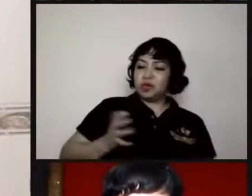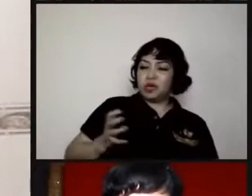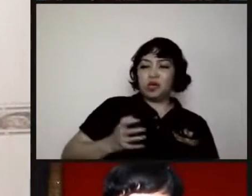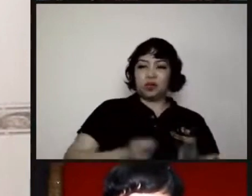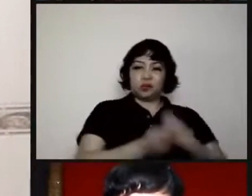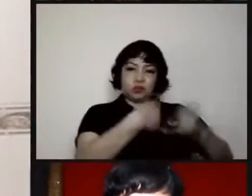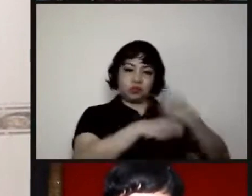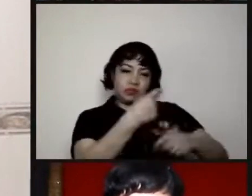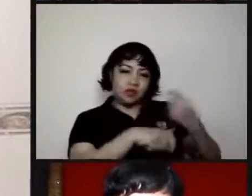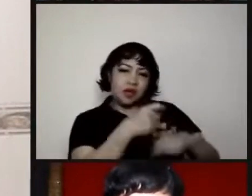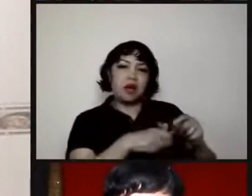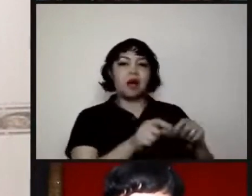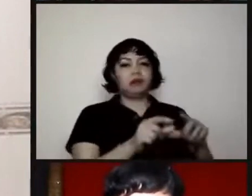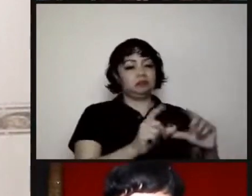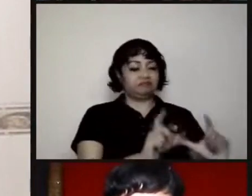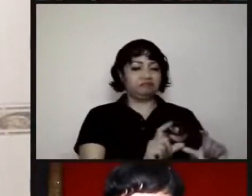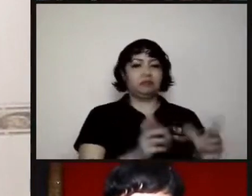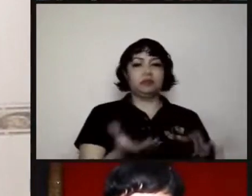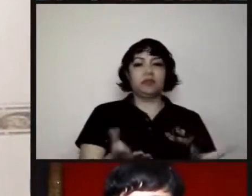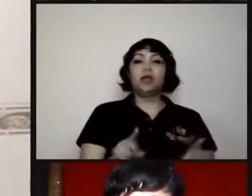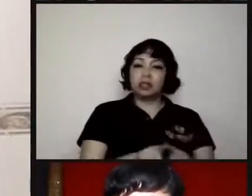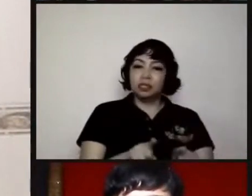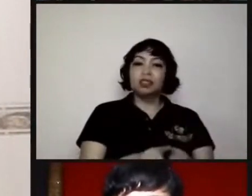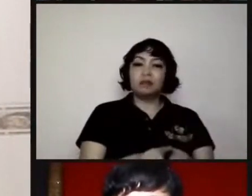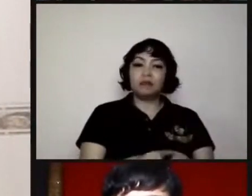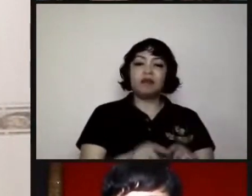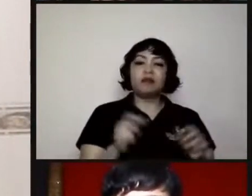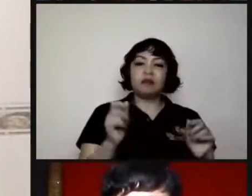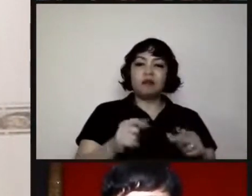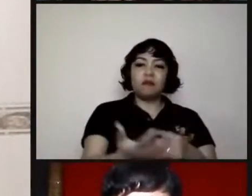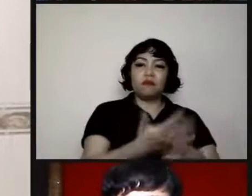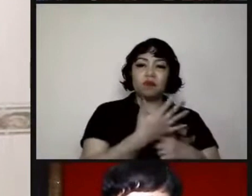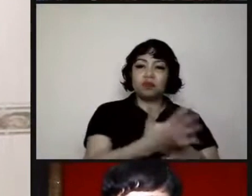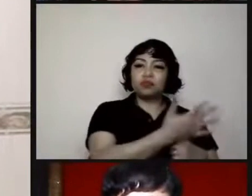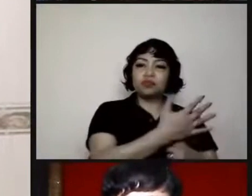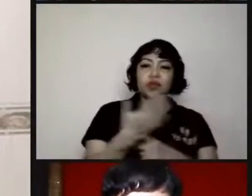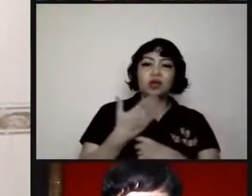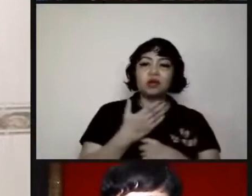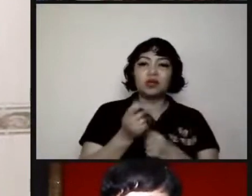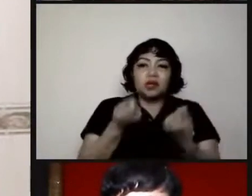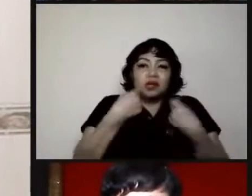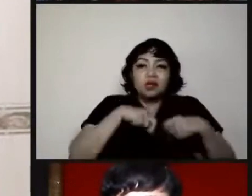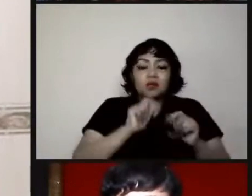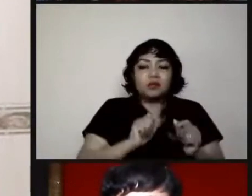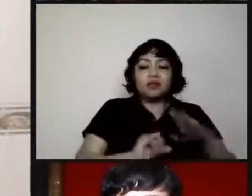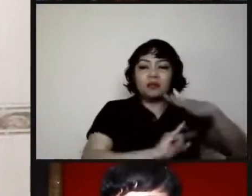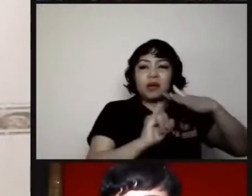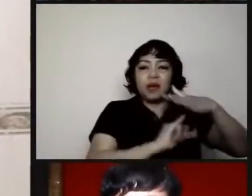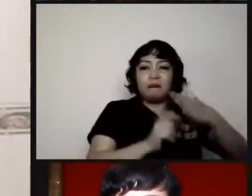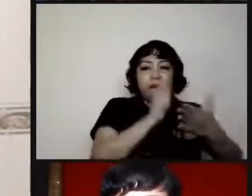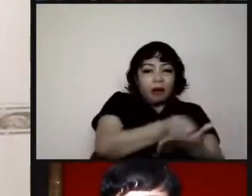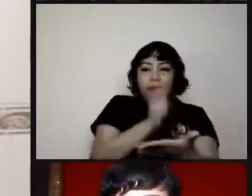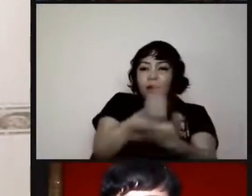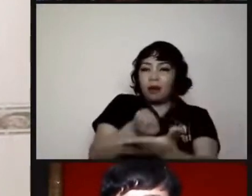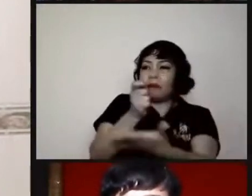comerciantes, também eles se beneficiaram com a independência no sentido de não ter que ficar mandando imposto para Portugal,